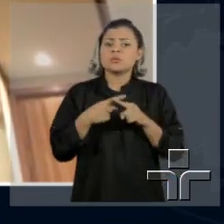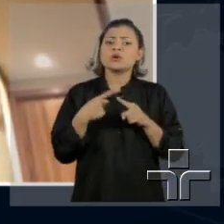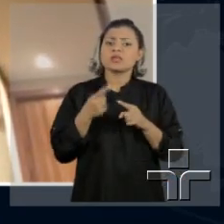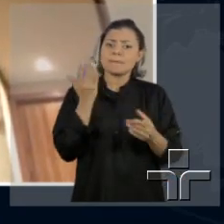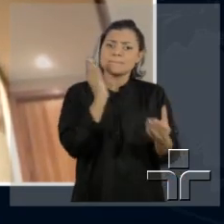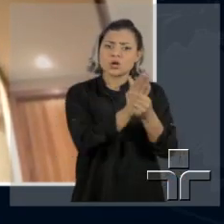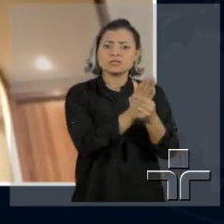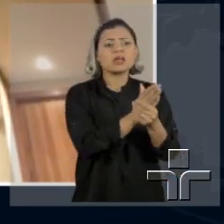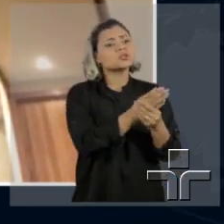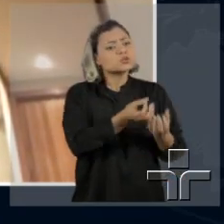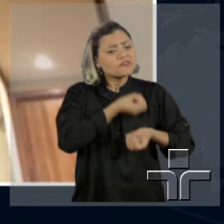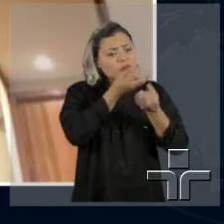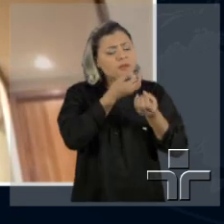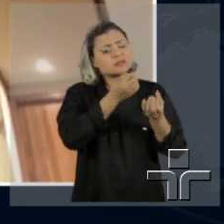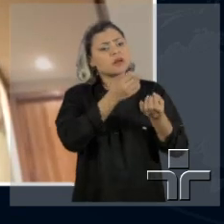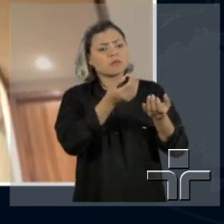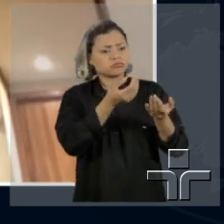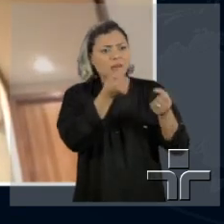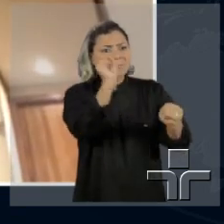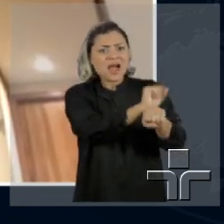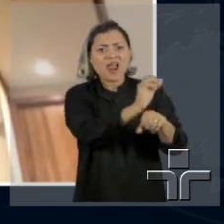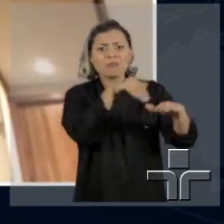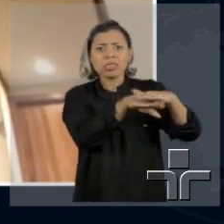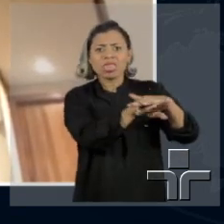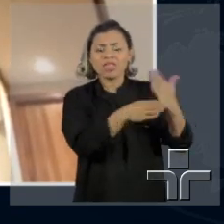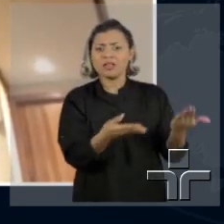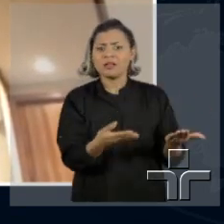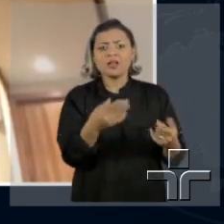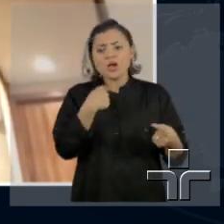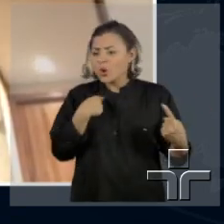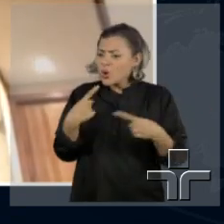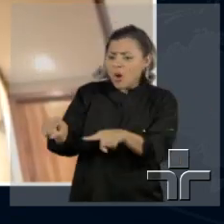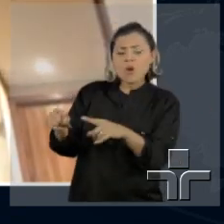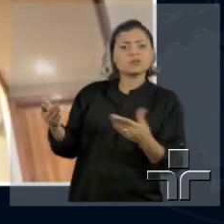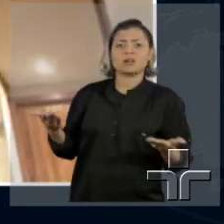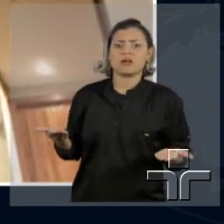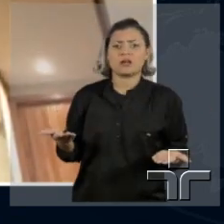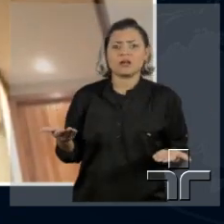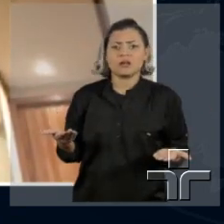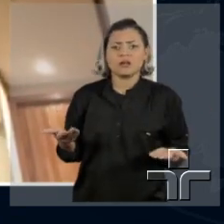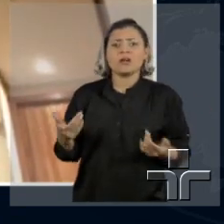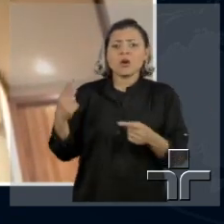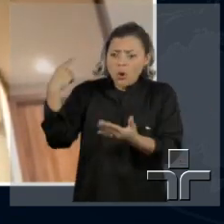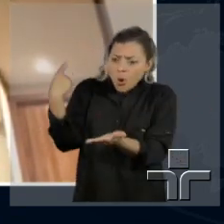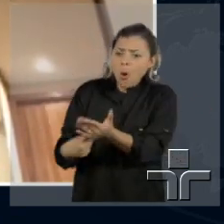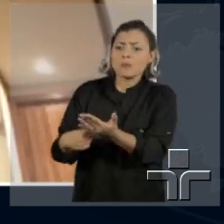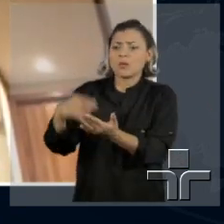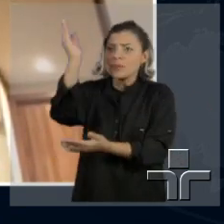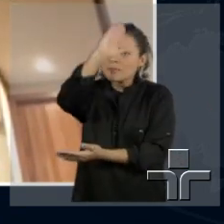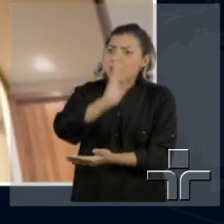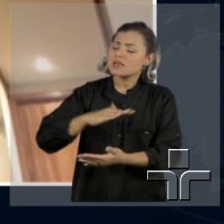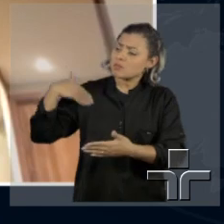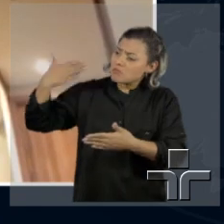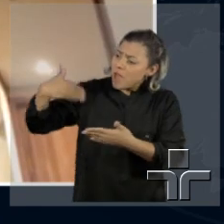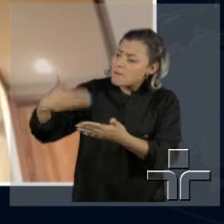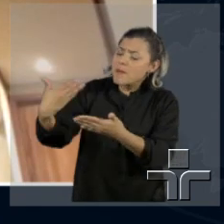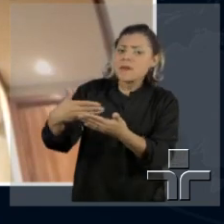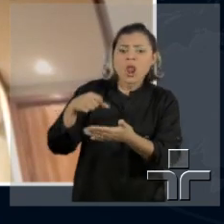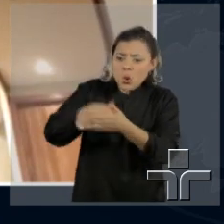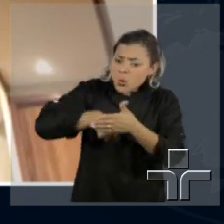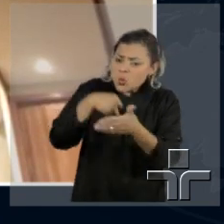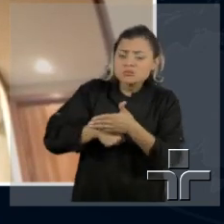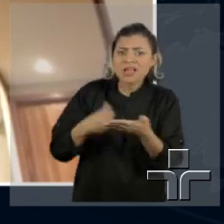de informações. Isso vai contra as recomendações e aos compromissos que o Brasil vem assumindo